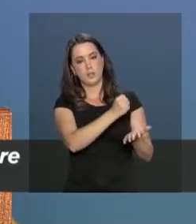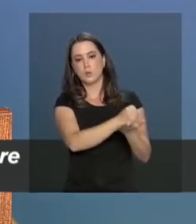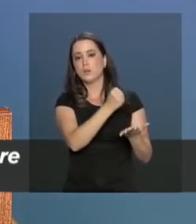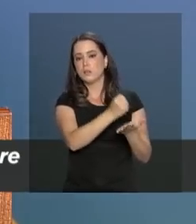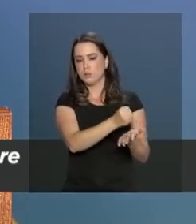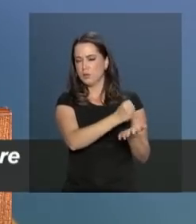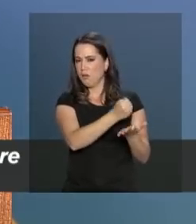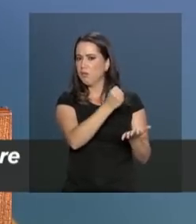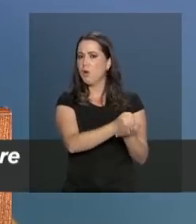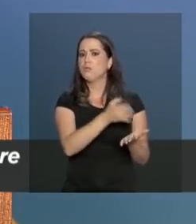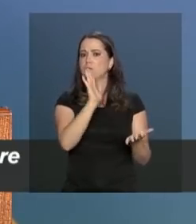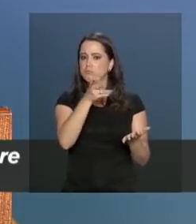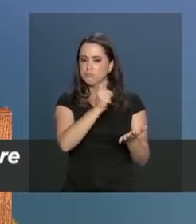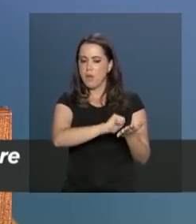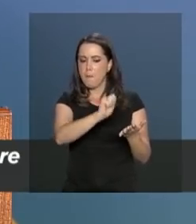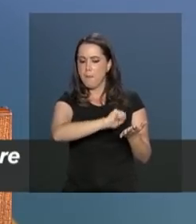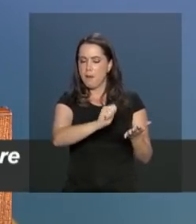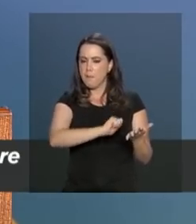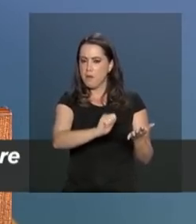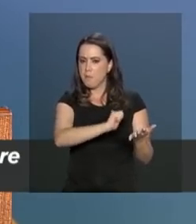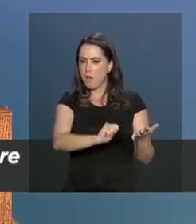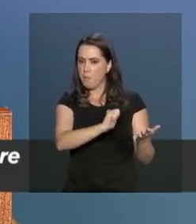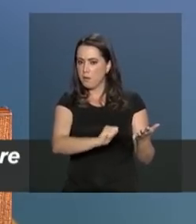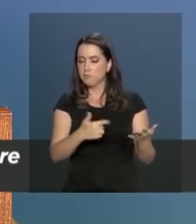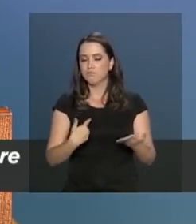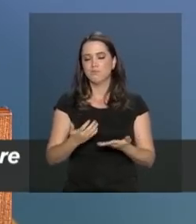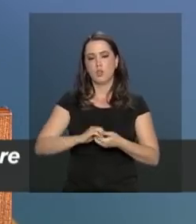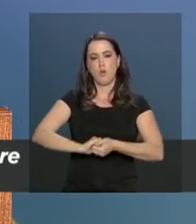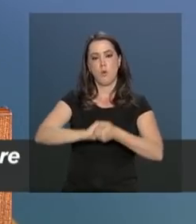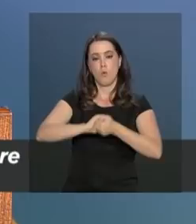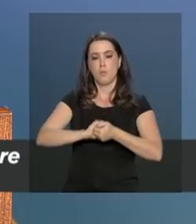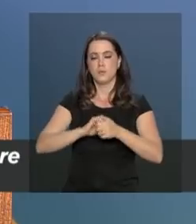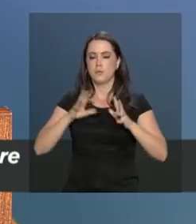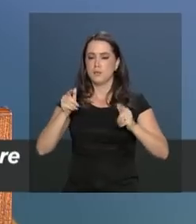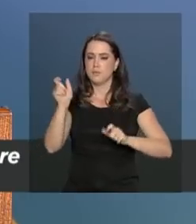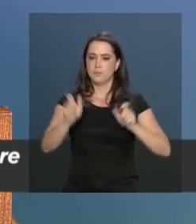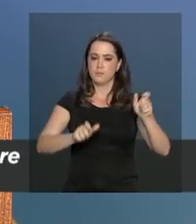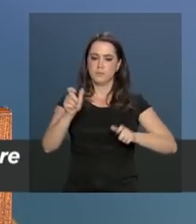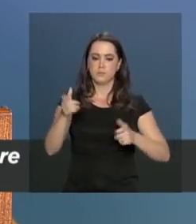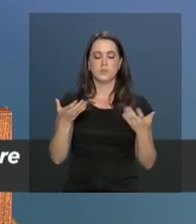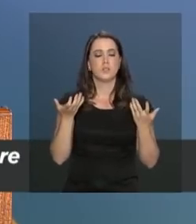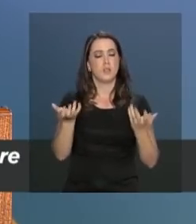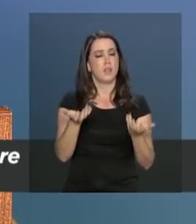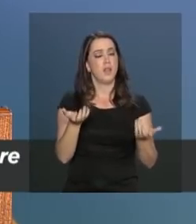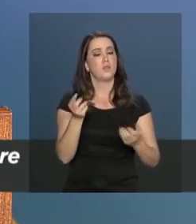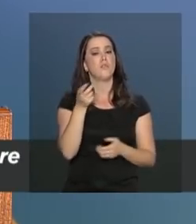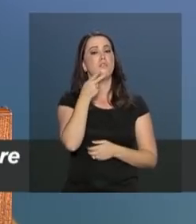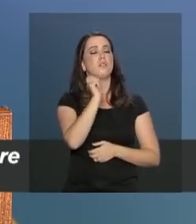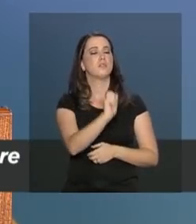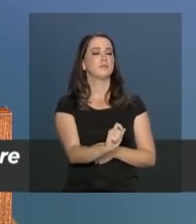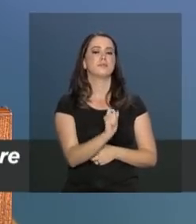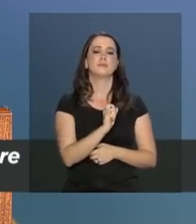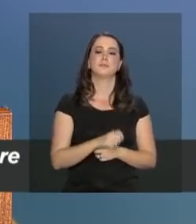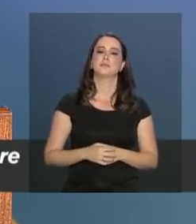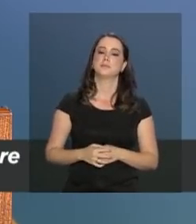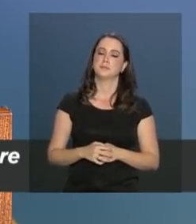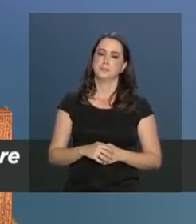é foram assinados de modo que ao cumprimentá los a todos eu quero dizer que